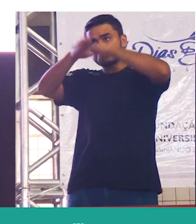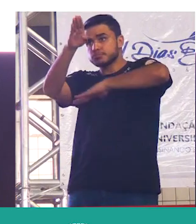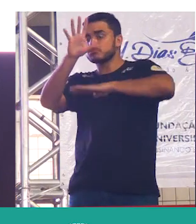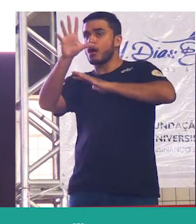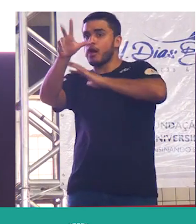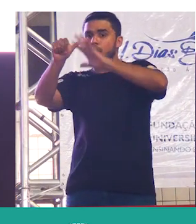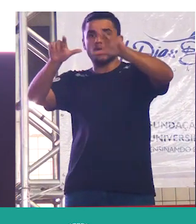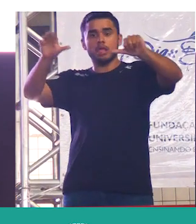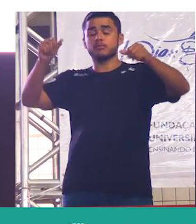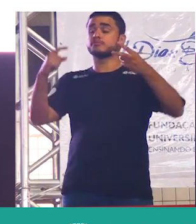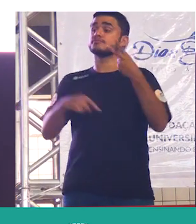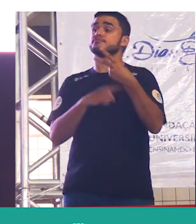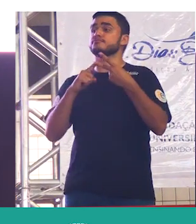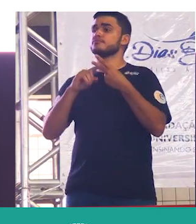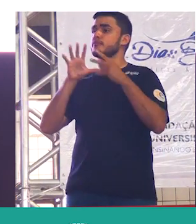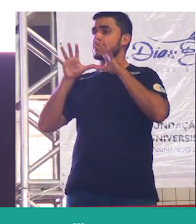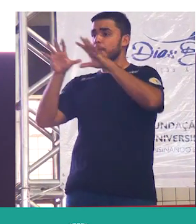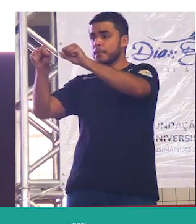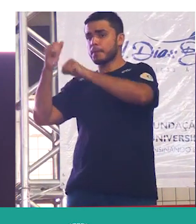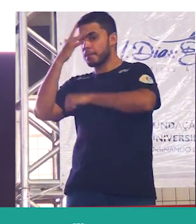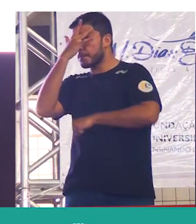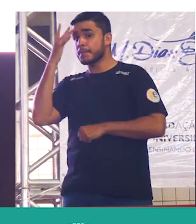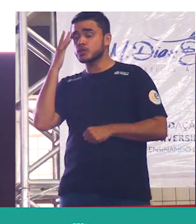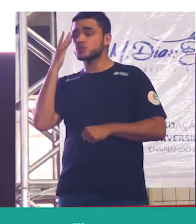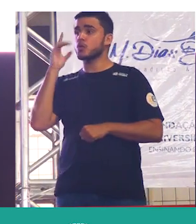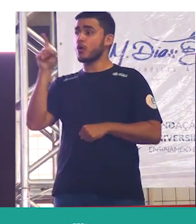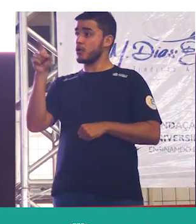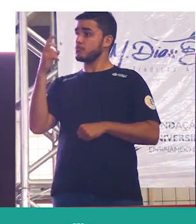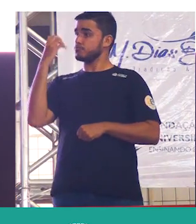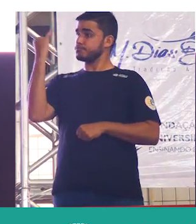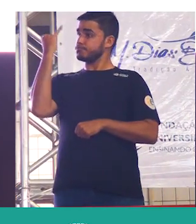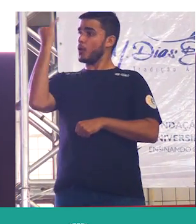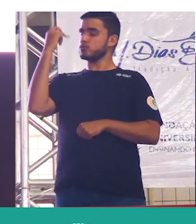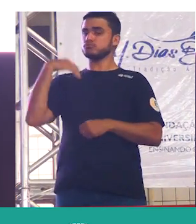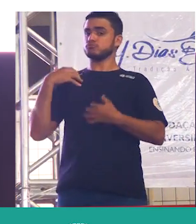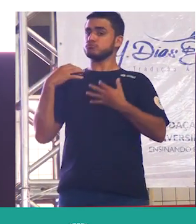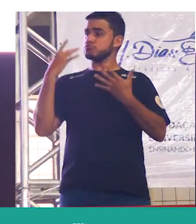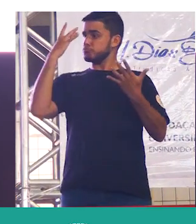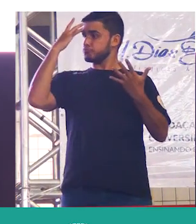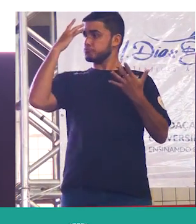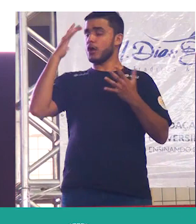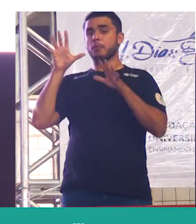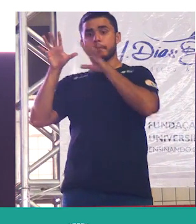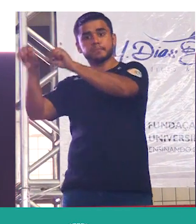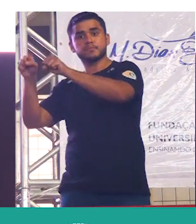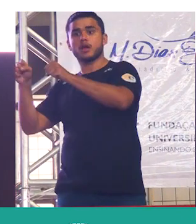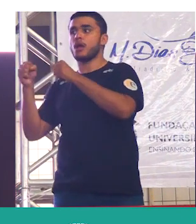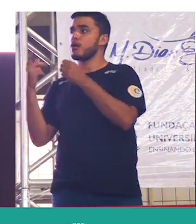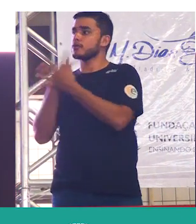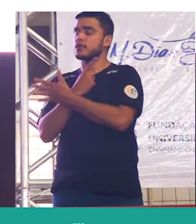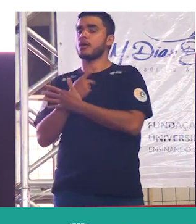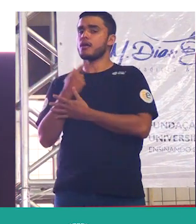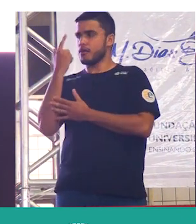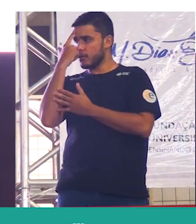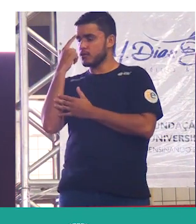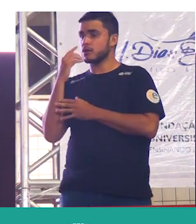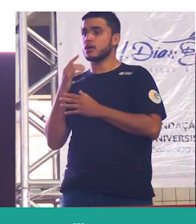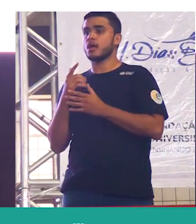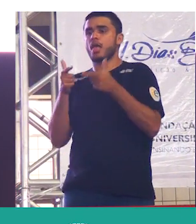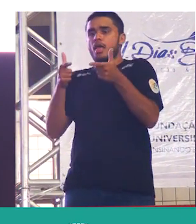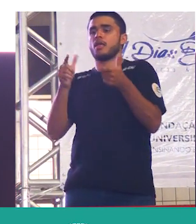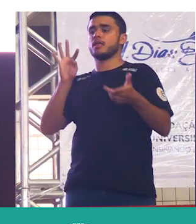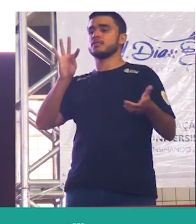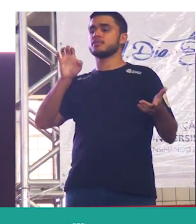a sequestrar embaixadores, e eles eram, portanto, acusados de